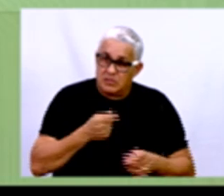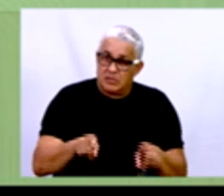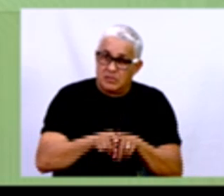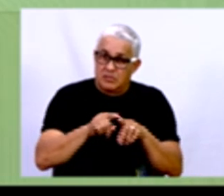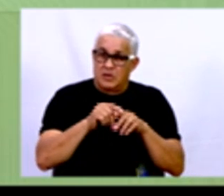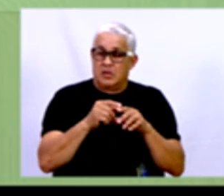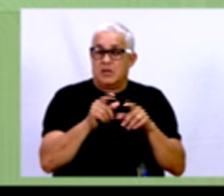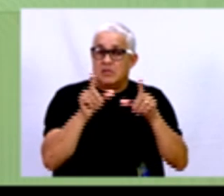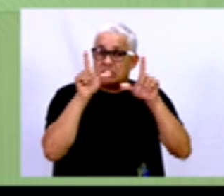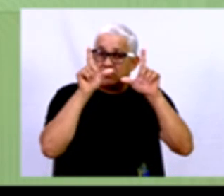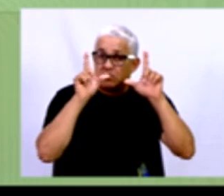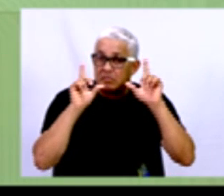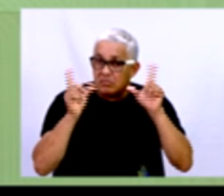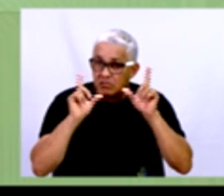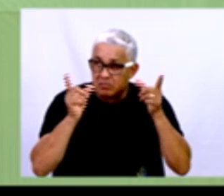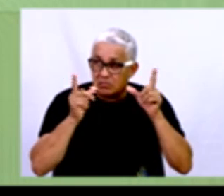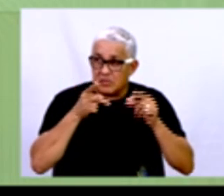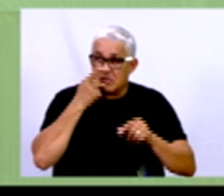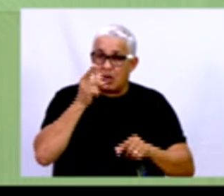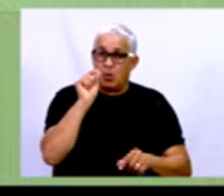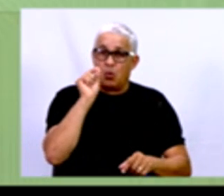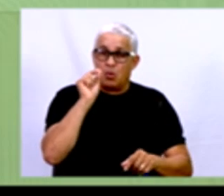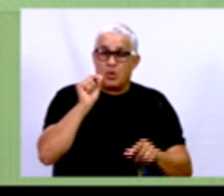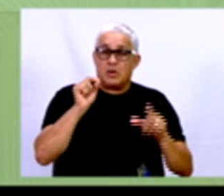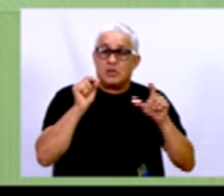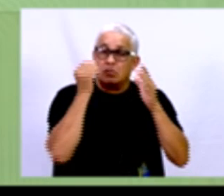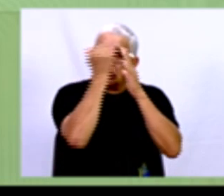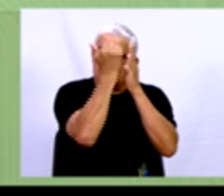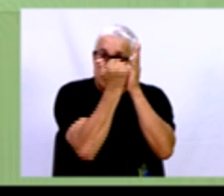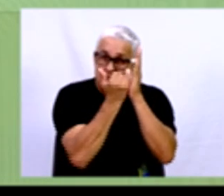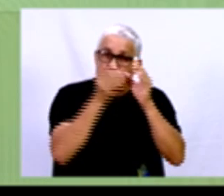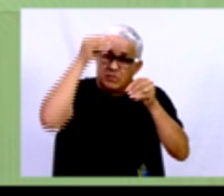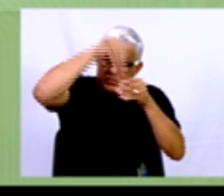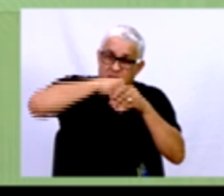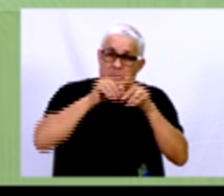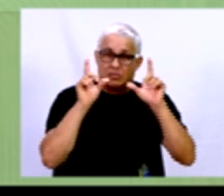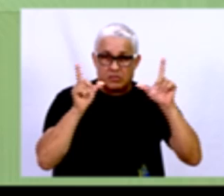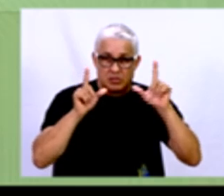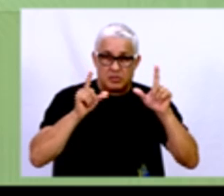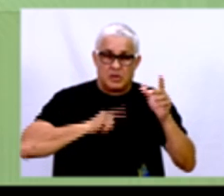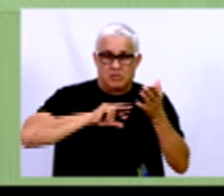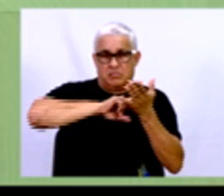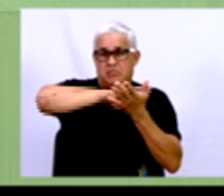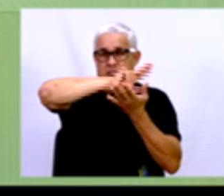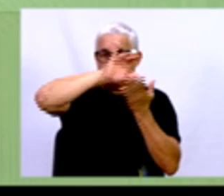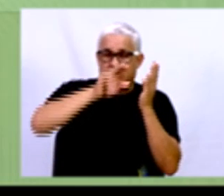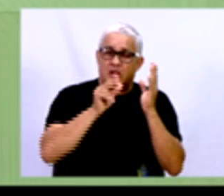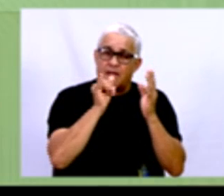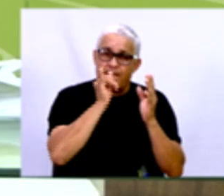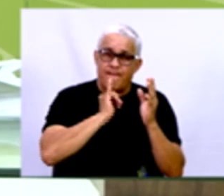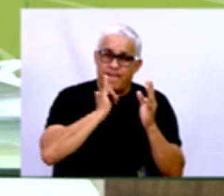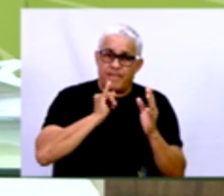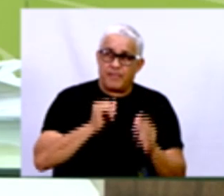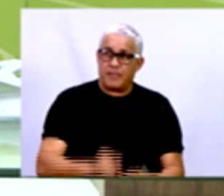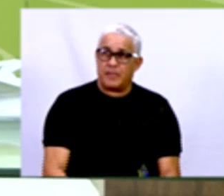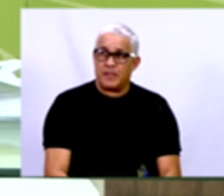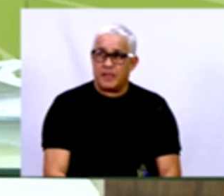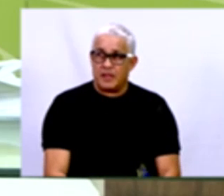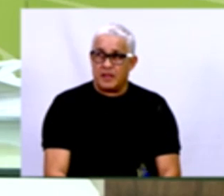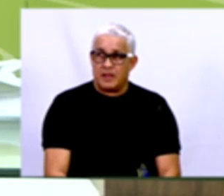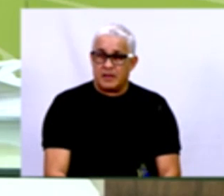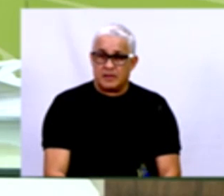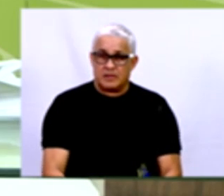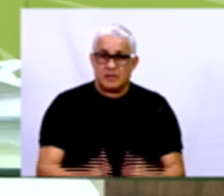de televisão que vai falar dos programas de televisão. Então, são vários exemplos em que